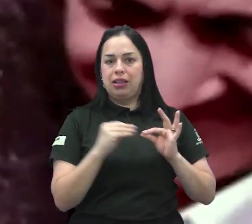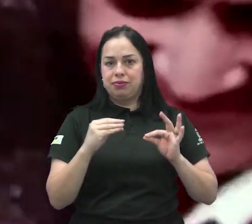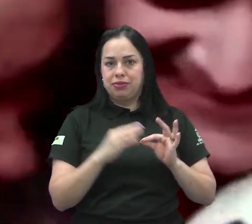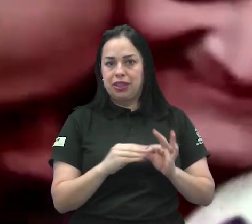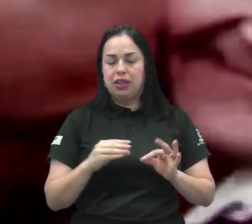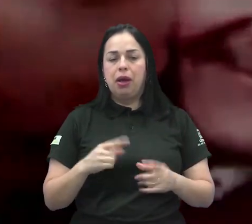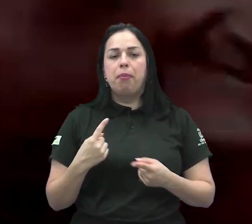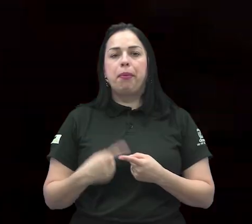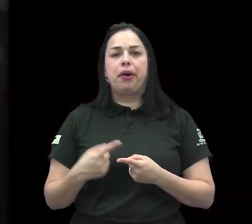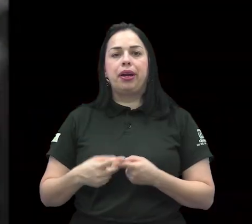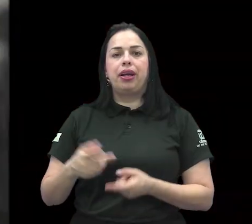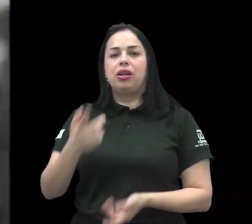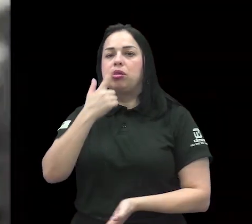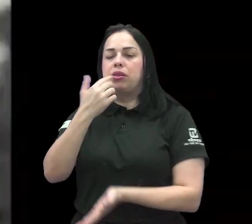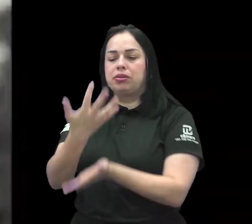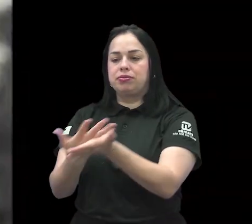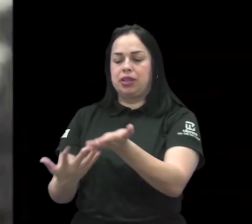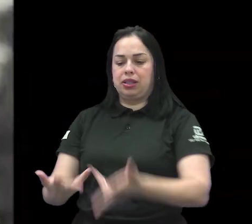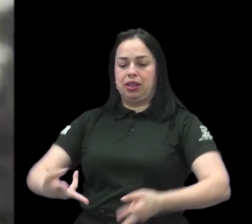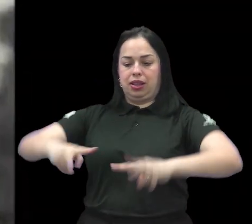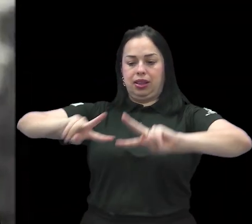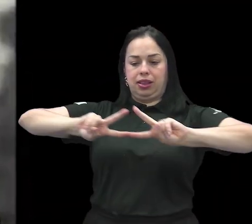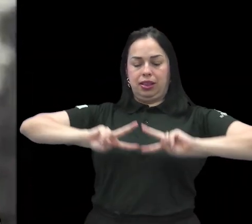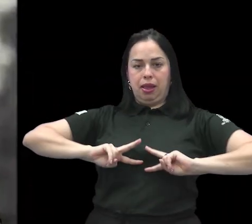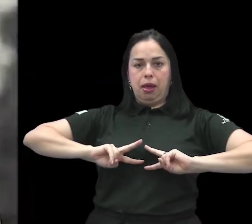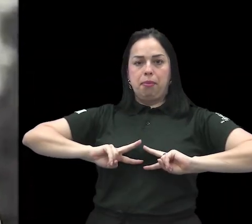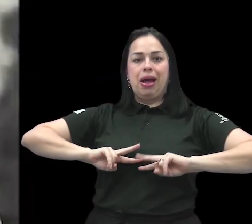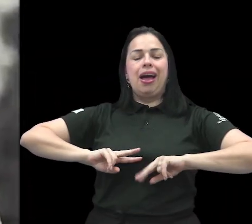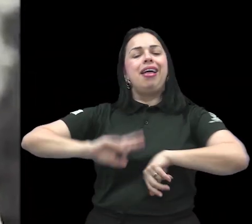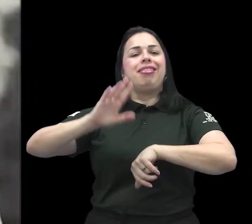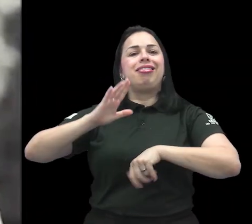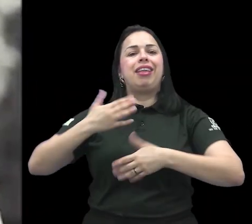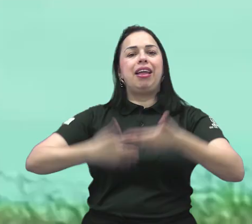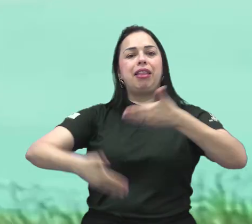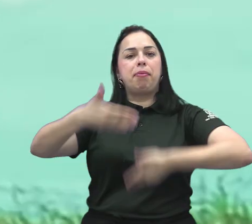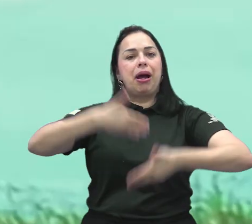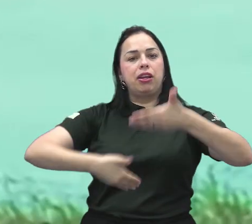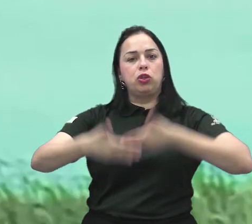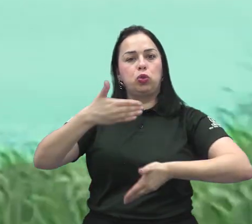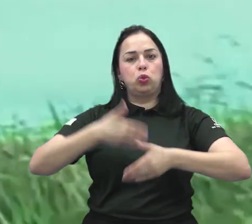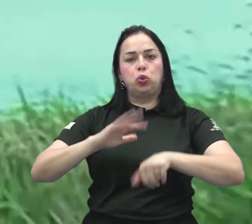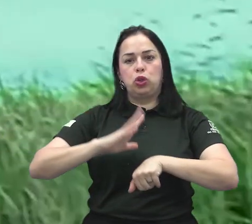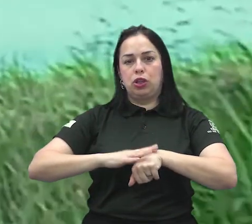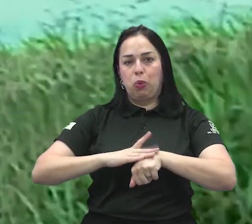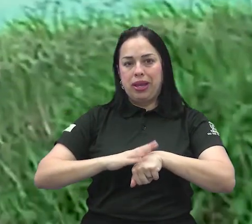vírus do HIV durante uma transfusão para tratamento de hemofilia em